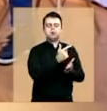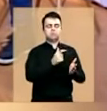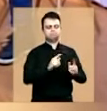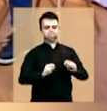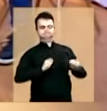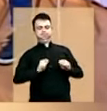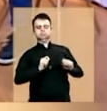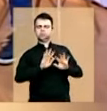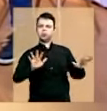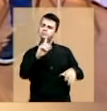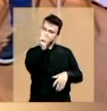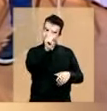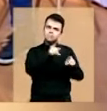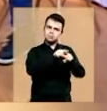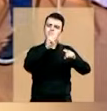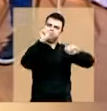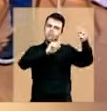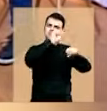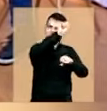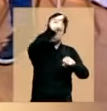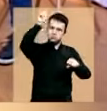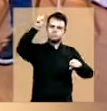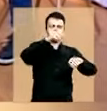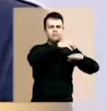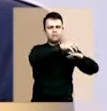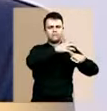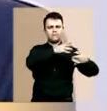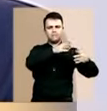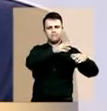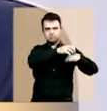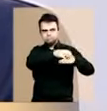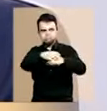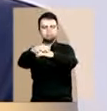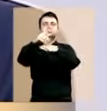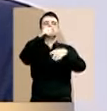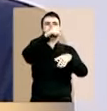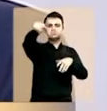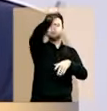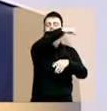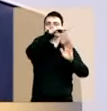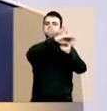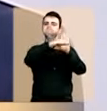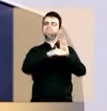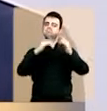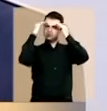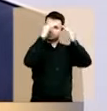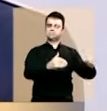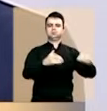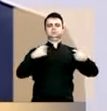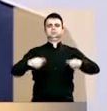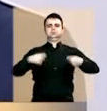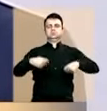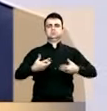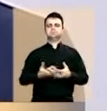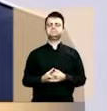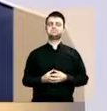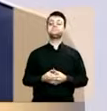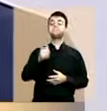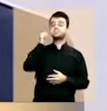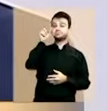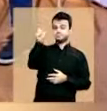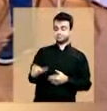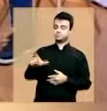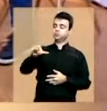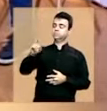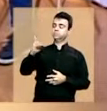toda a cadeia e exigir que a empresa que você estiver comprando, ela respeite também as regras e respeite a questão que você queira, né? Lucimere,